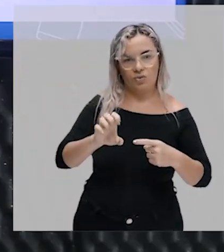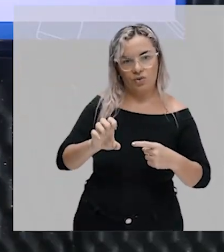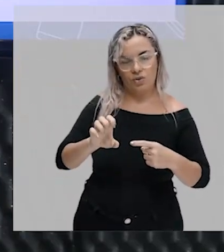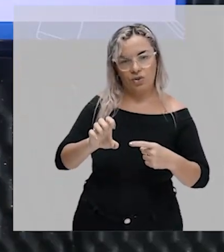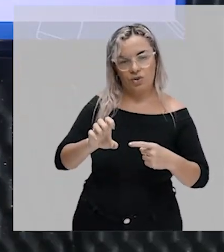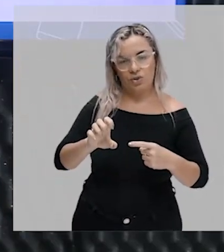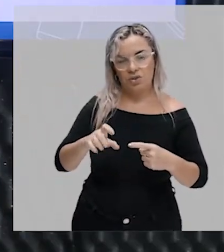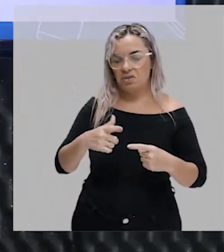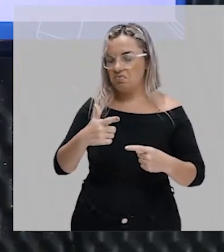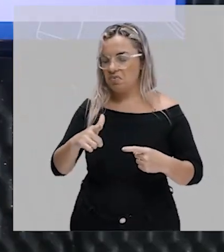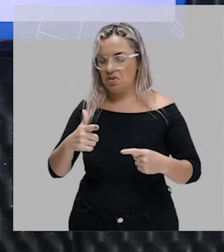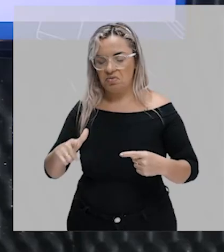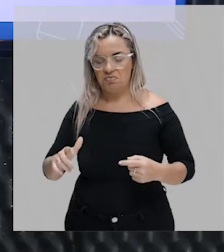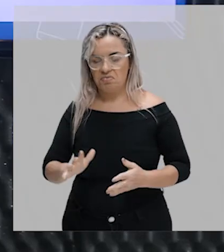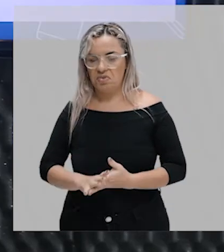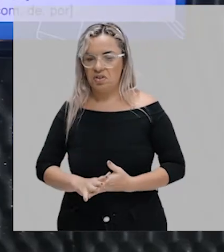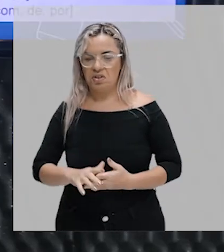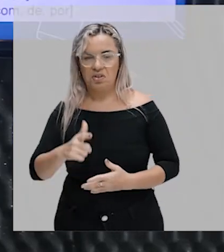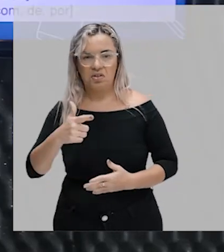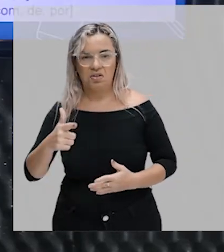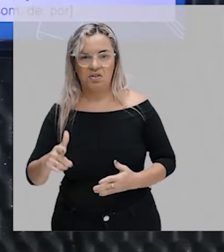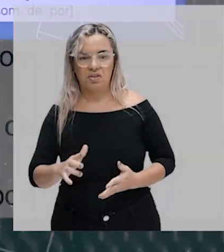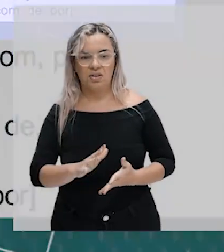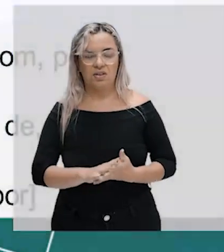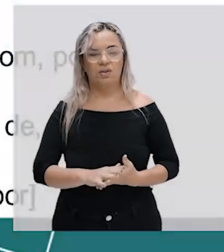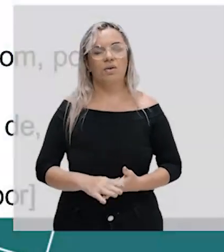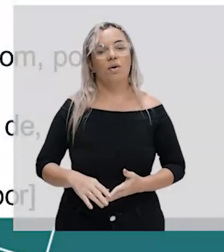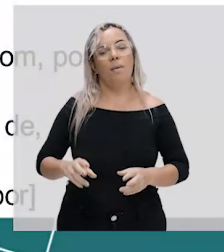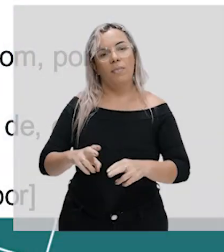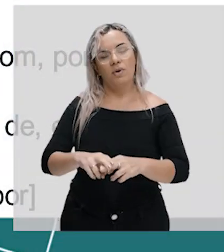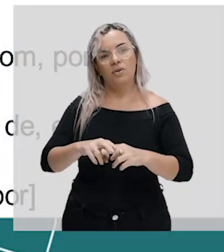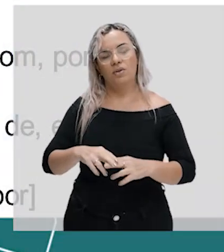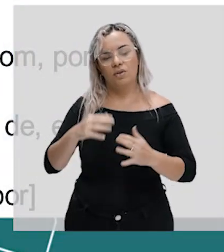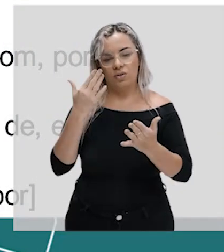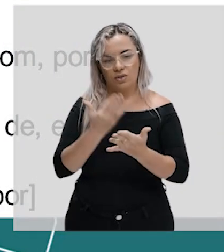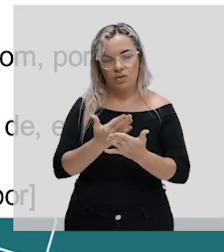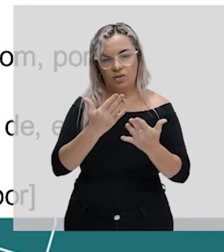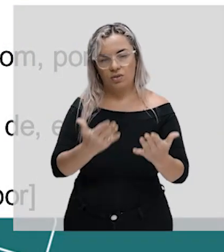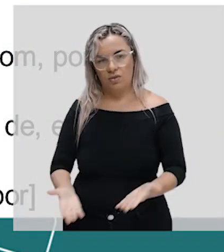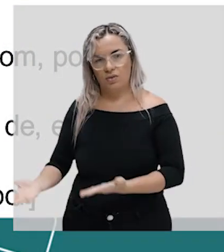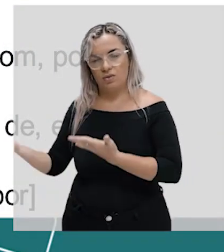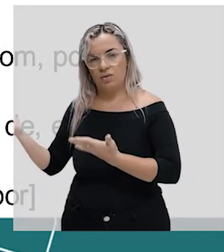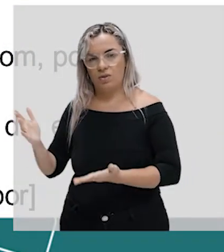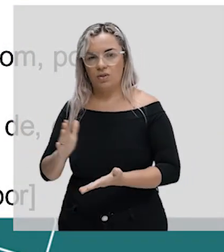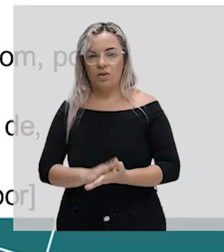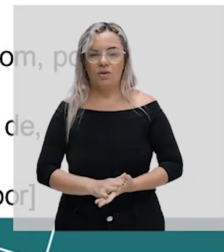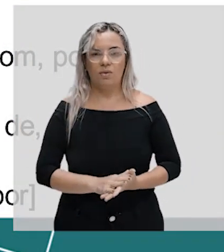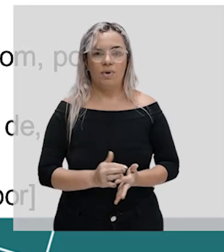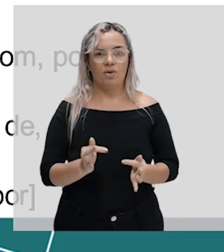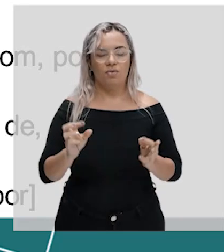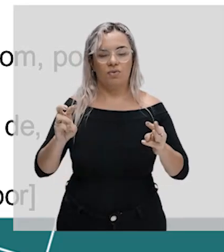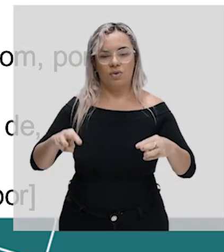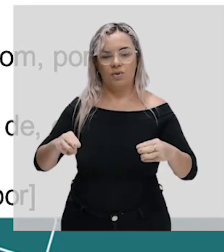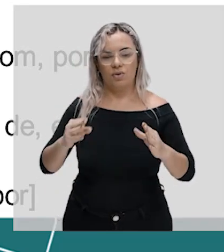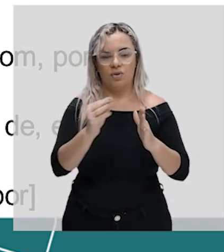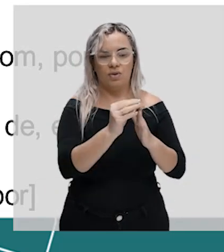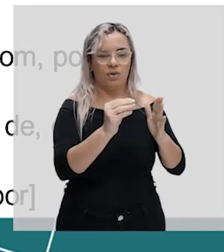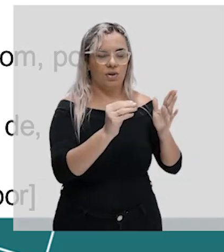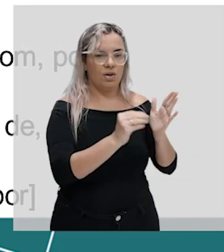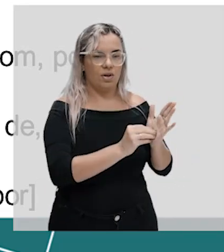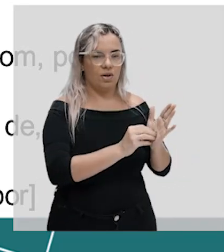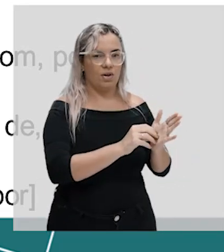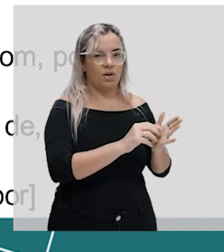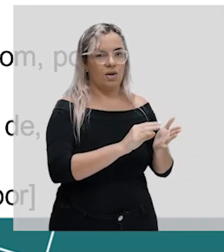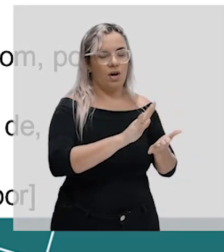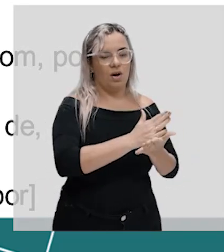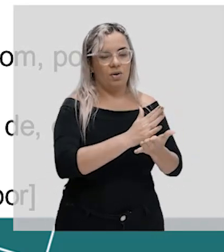nós estudamos a sintaxe. E só para fechar a aula, eu trouxe aqui algumas palavras que nós vamos ver em